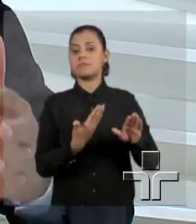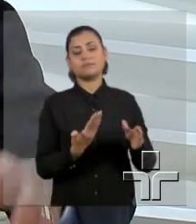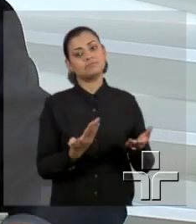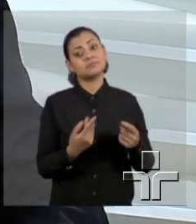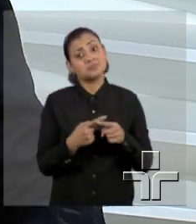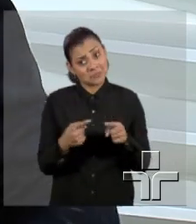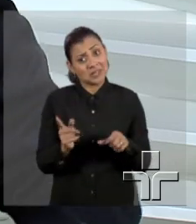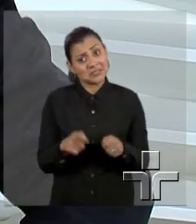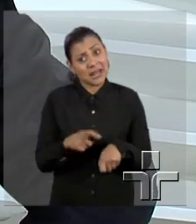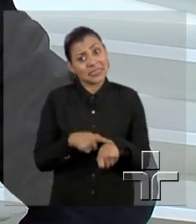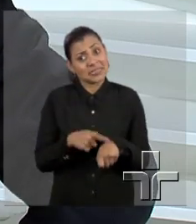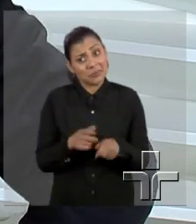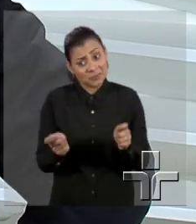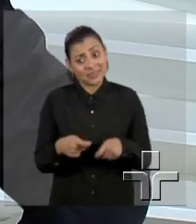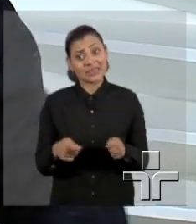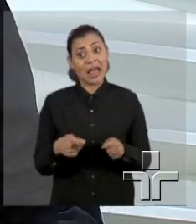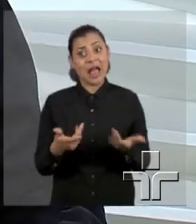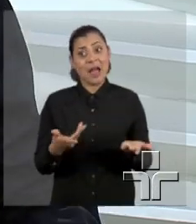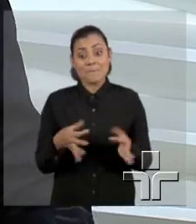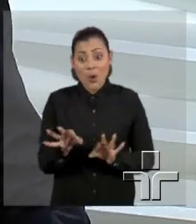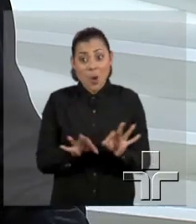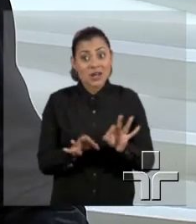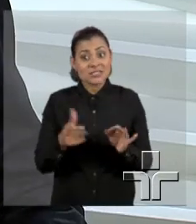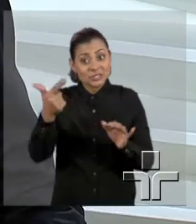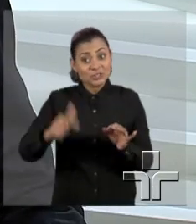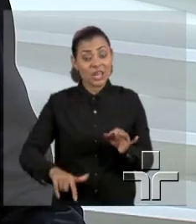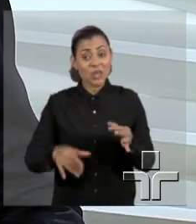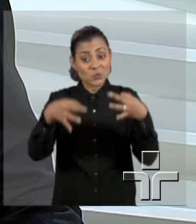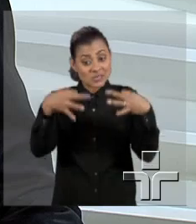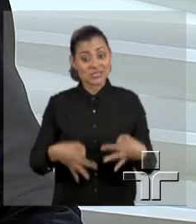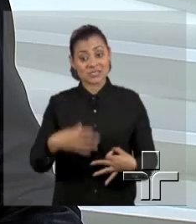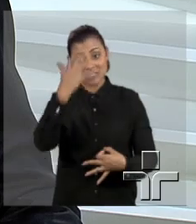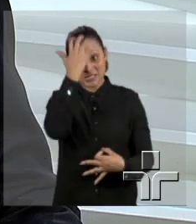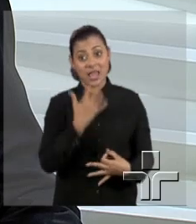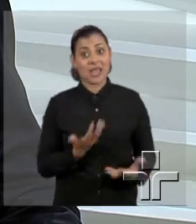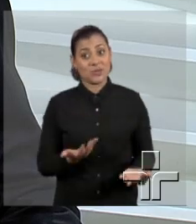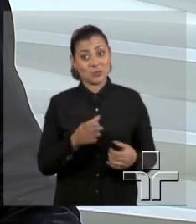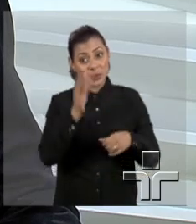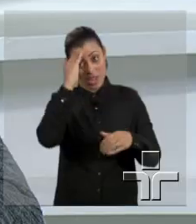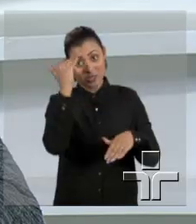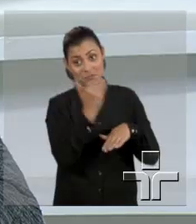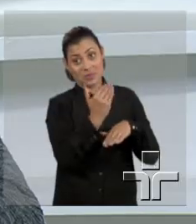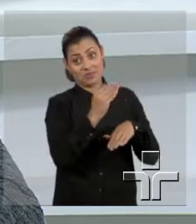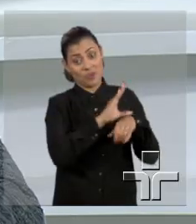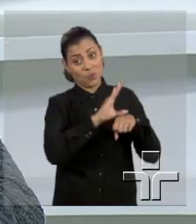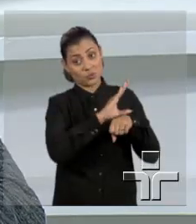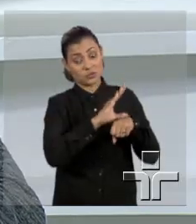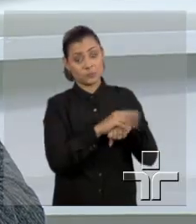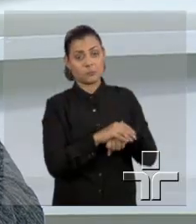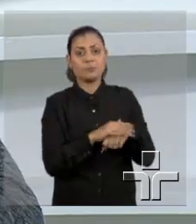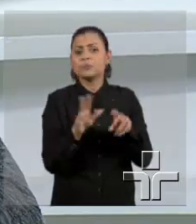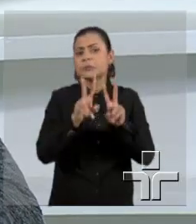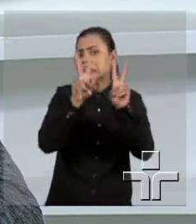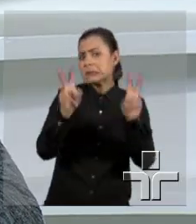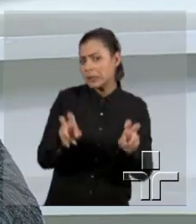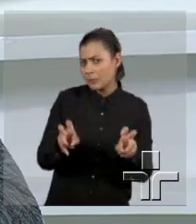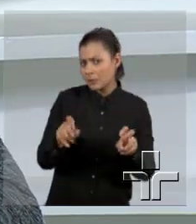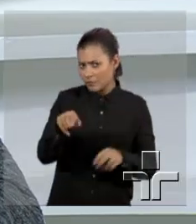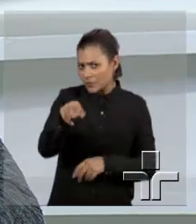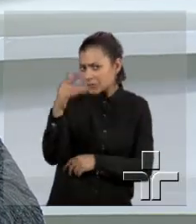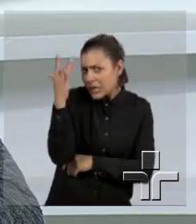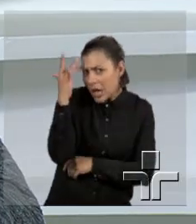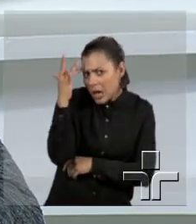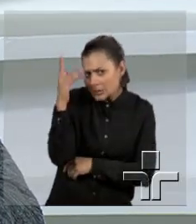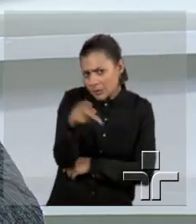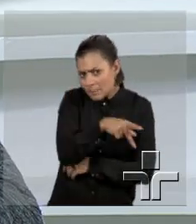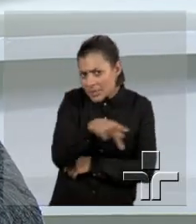não é, de se recompor e de respeitar o livrinho. Ministro, mas entrando nesse tema, o senhor acha que o presidente, com